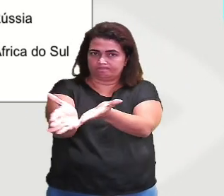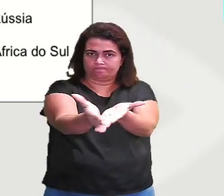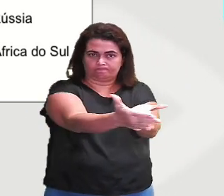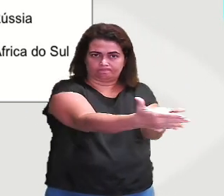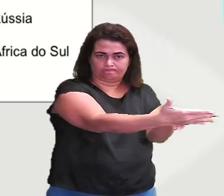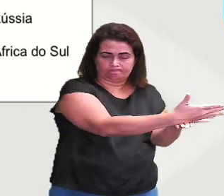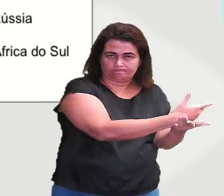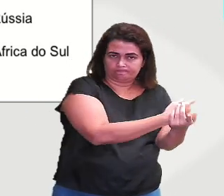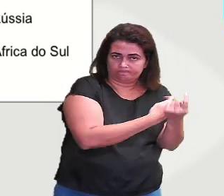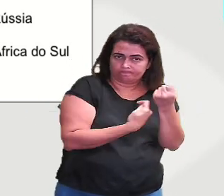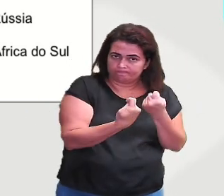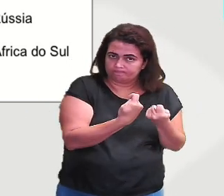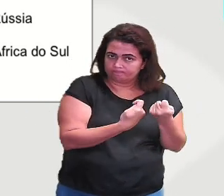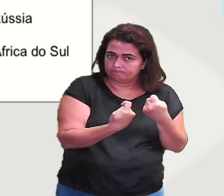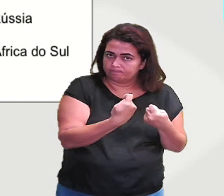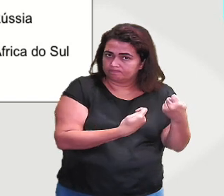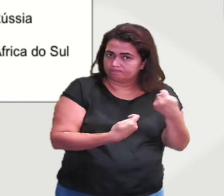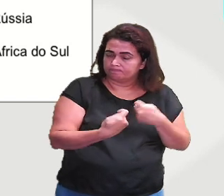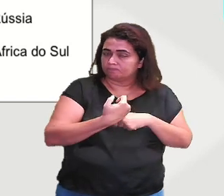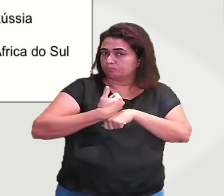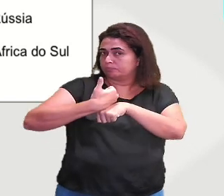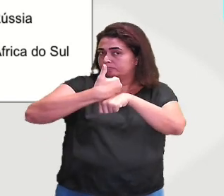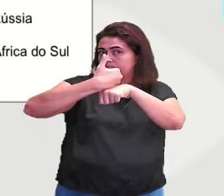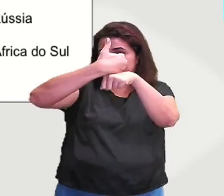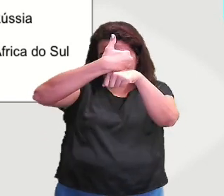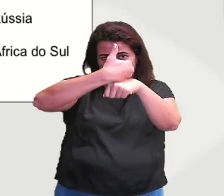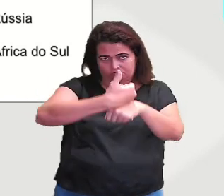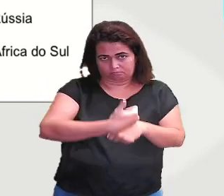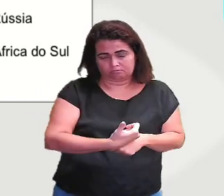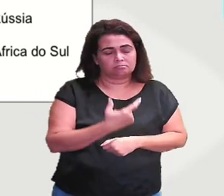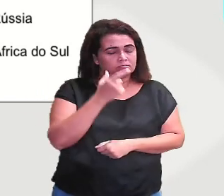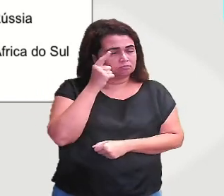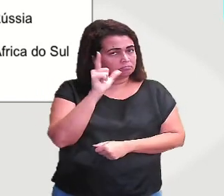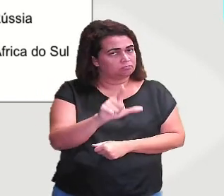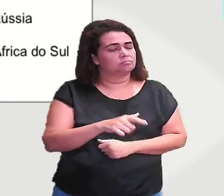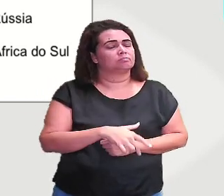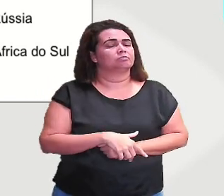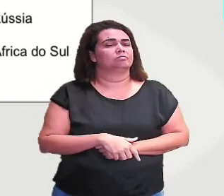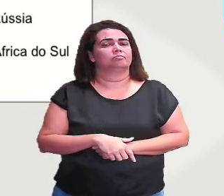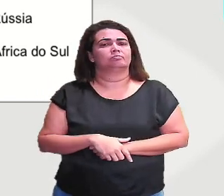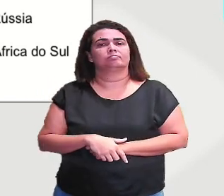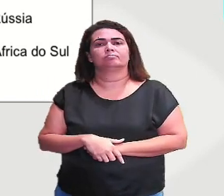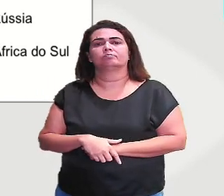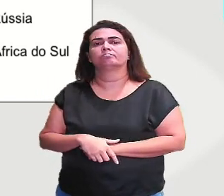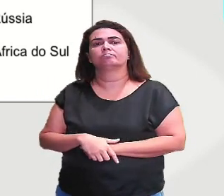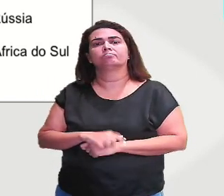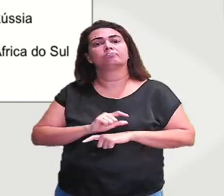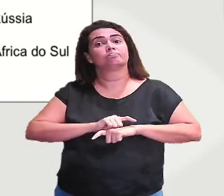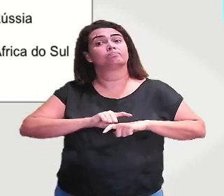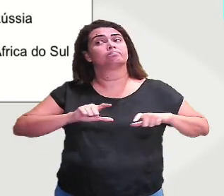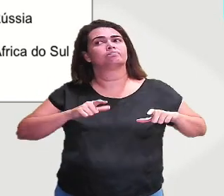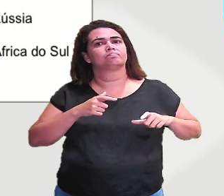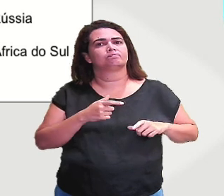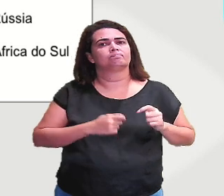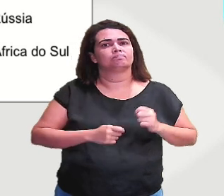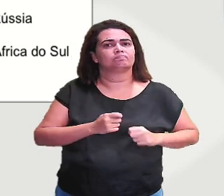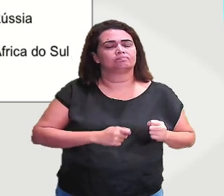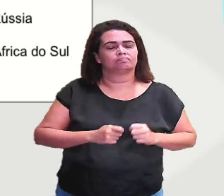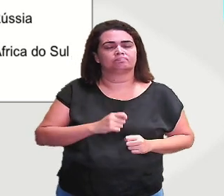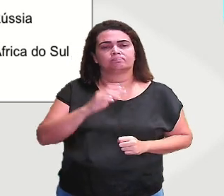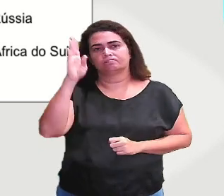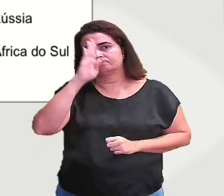economias, que ela se destacou por conta seu crescimento econômico, né? O Brasil, né,